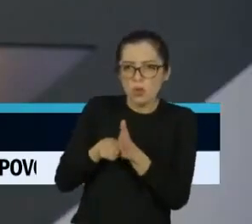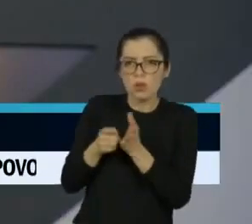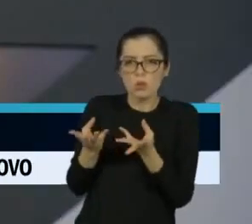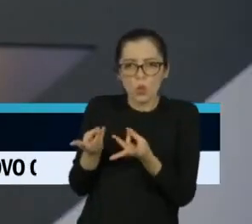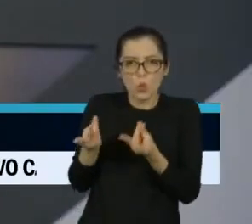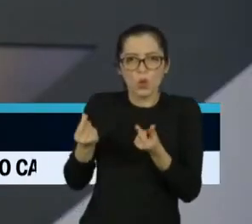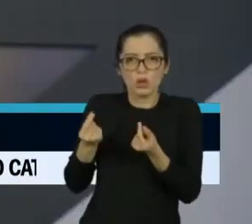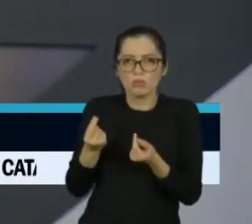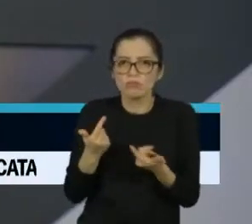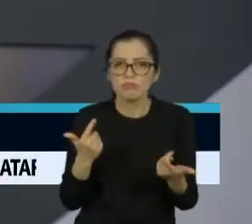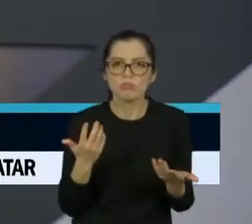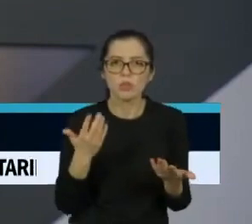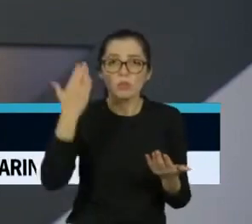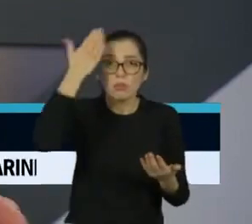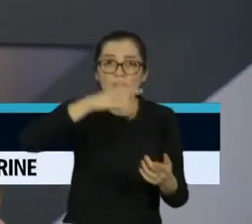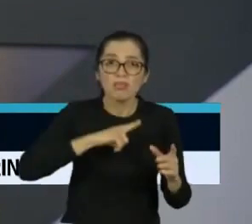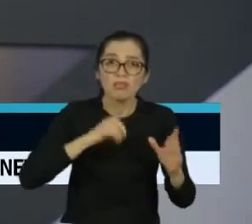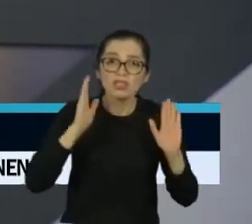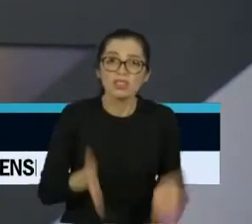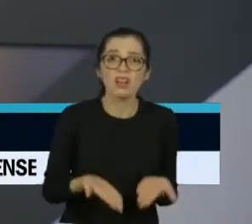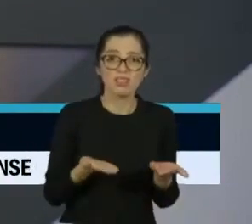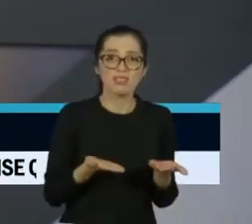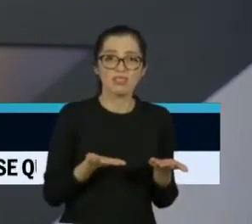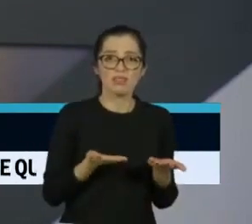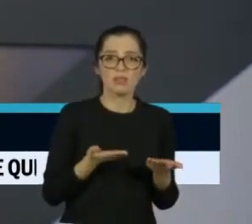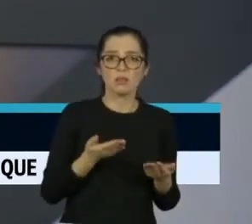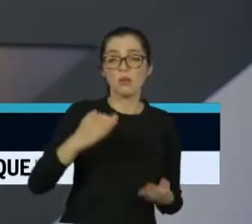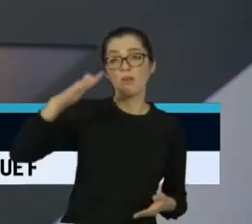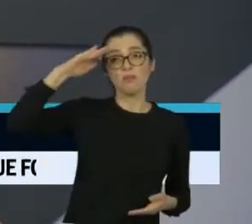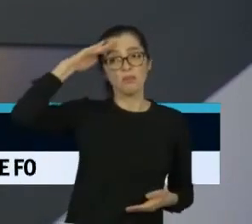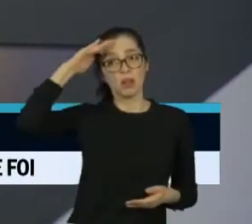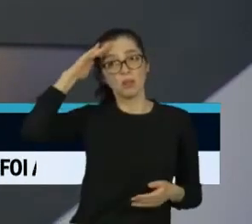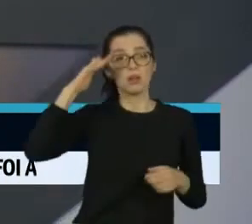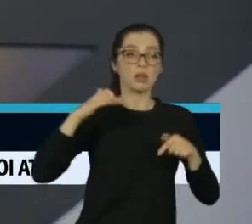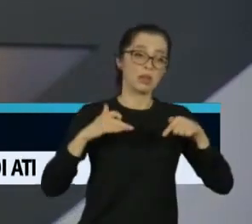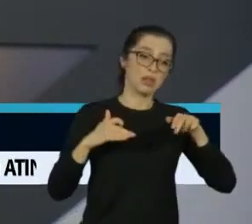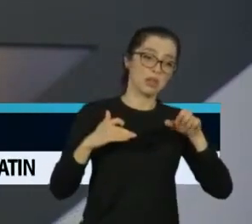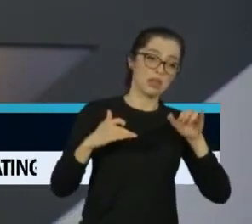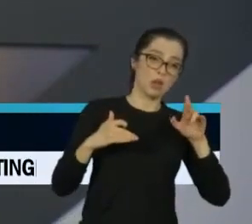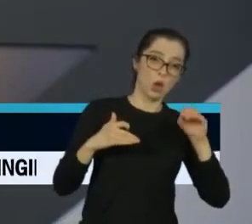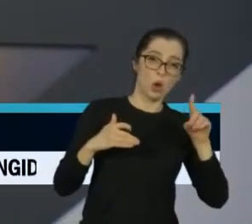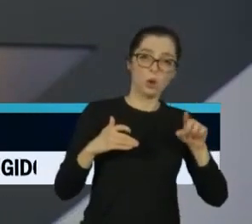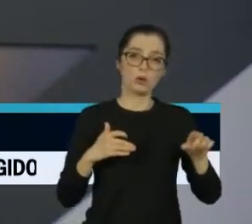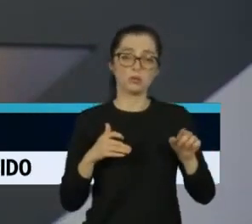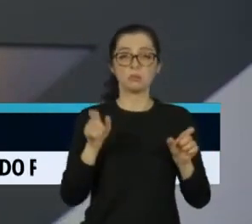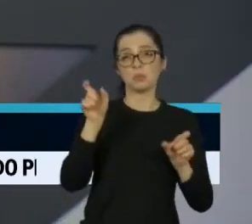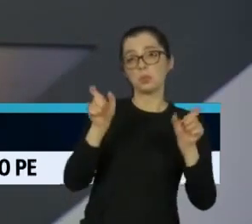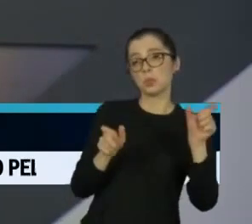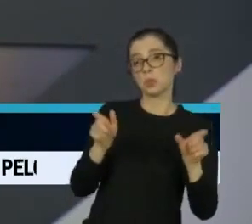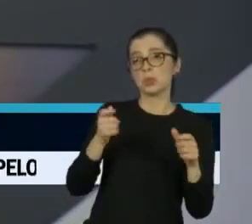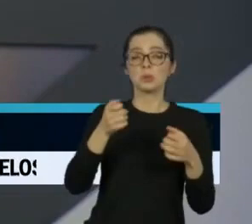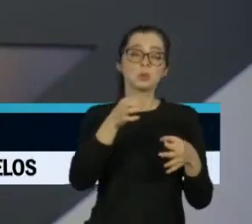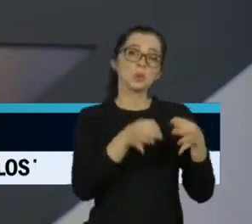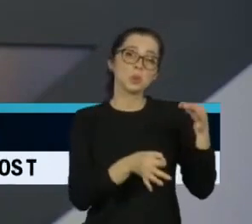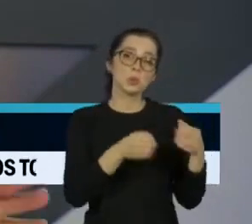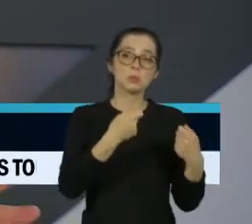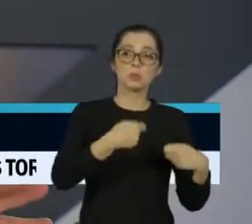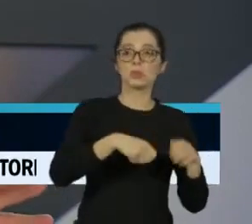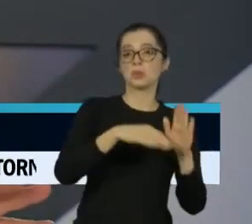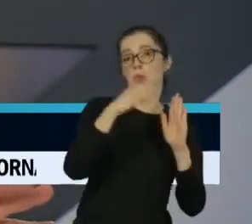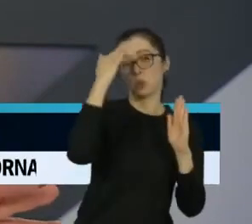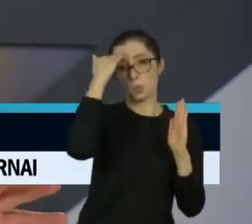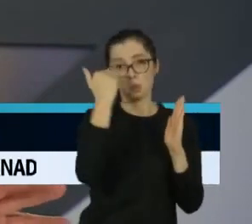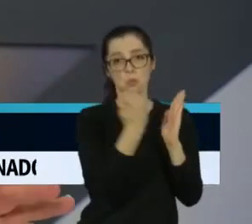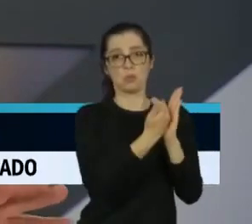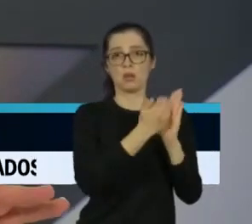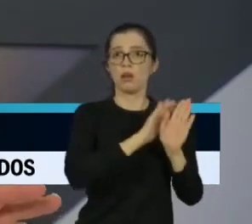ocorreu. Então, independente se é Flávio Bolsonaro ou qualquer outro deputado, tem que responder à justiça de acordo com o que a lei demanda. Então, são duas